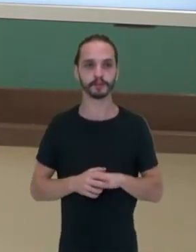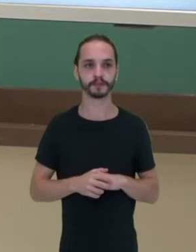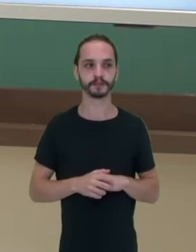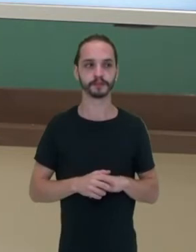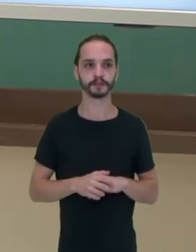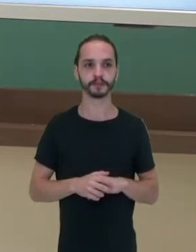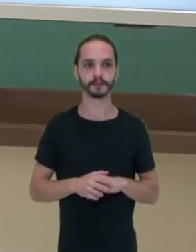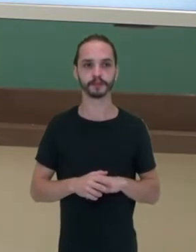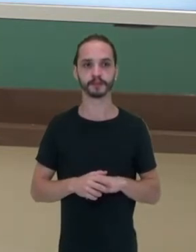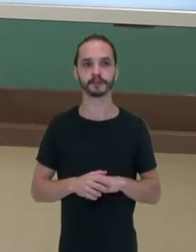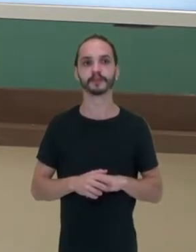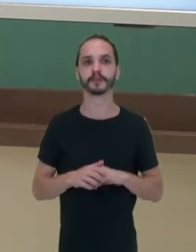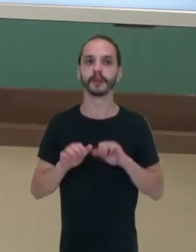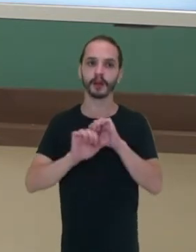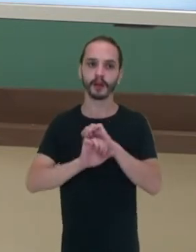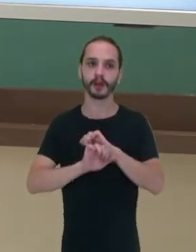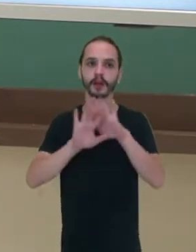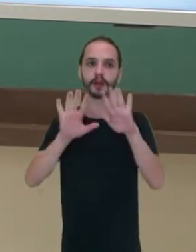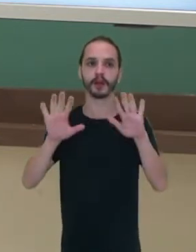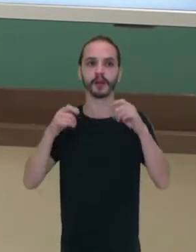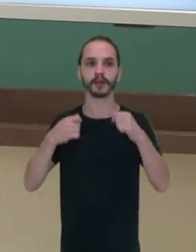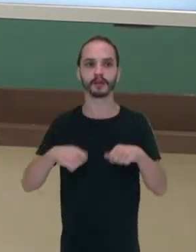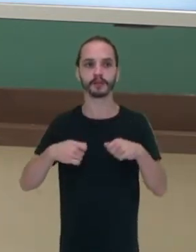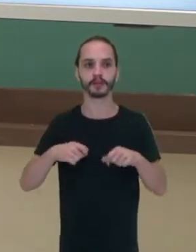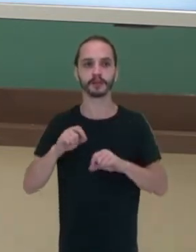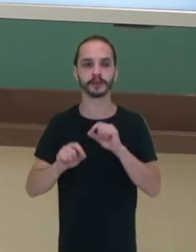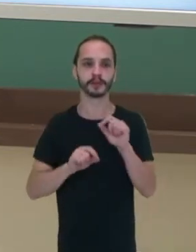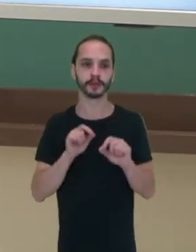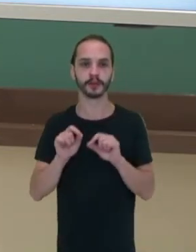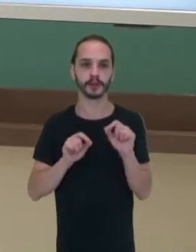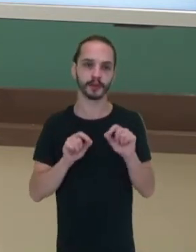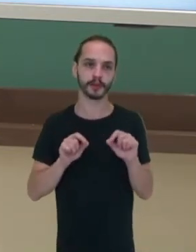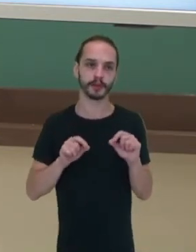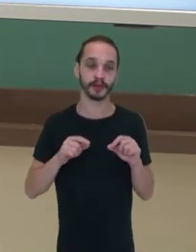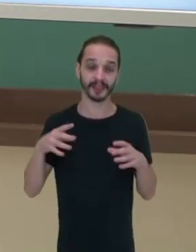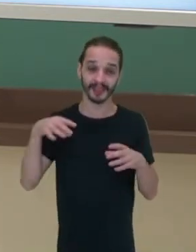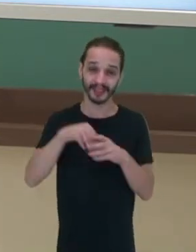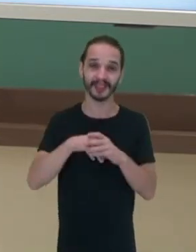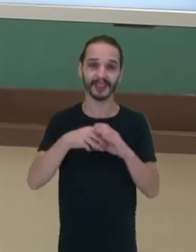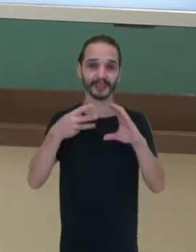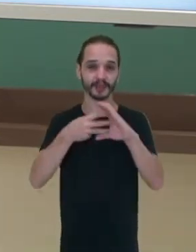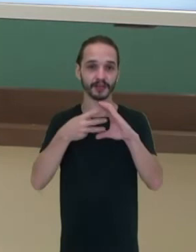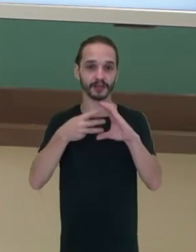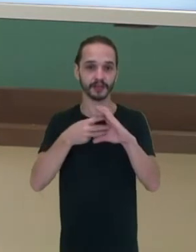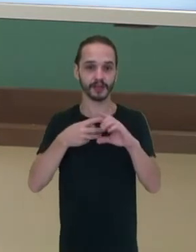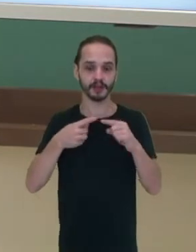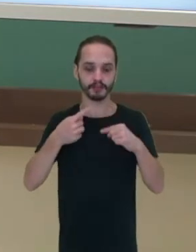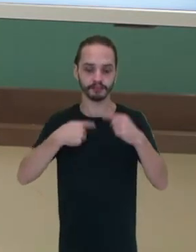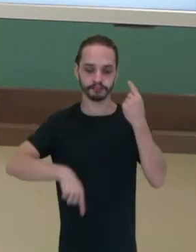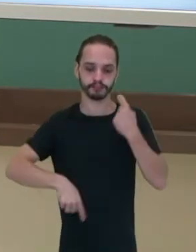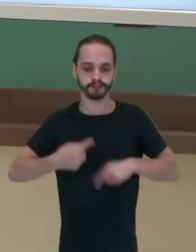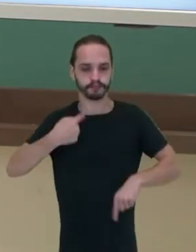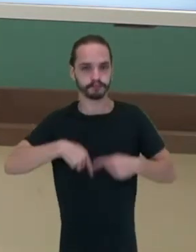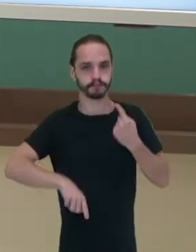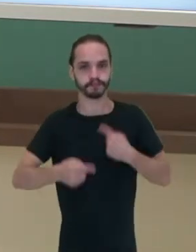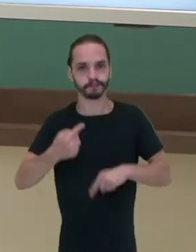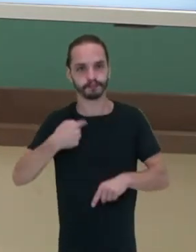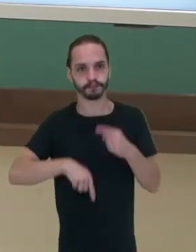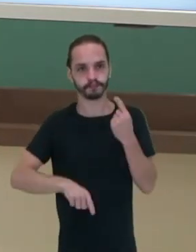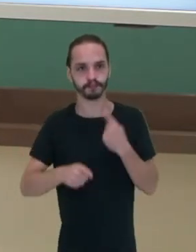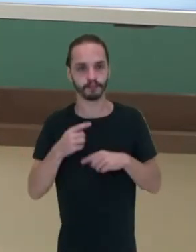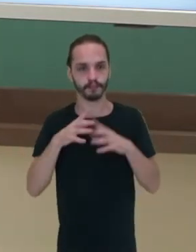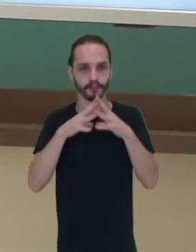a fagocitose, e claro, precisa ocorrer a digestão intracelular dentro da célula, que é responsável então pelos